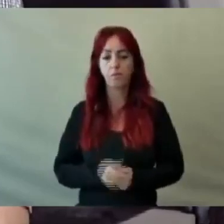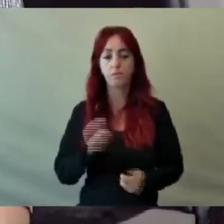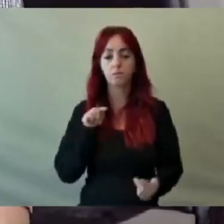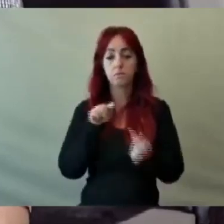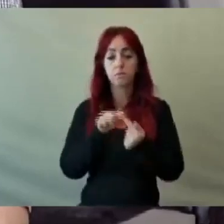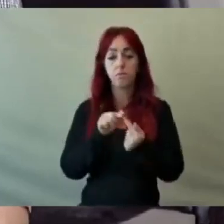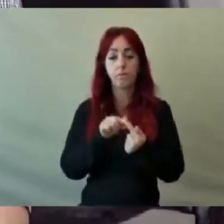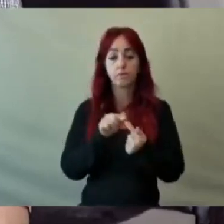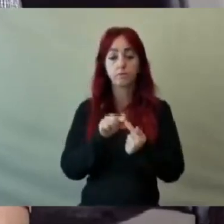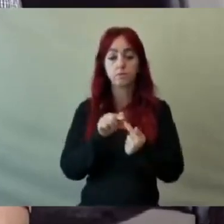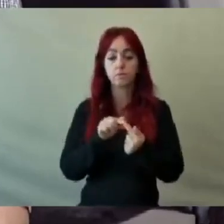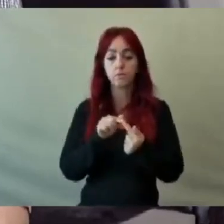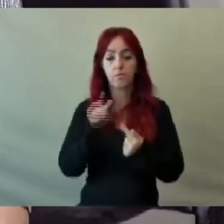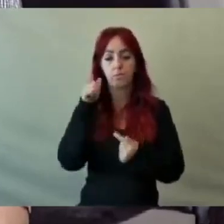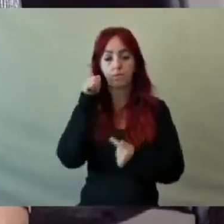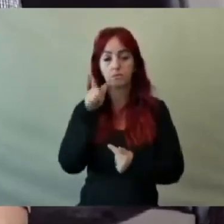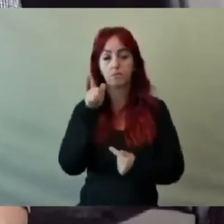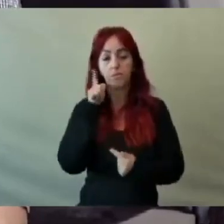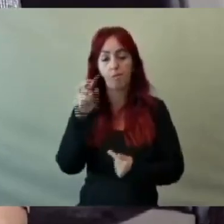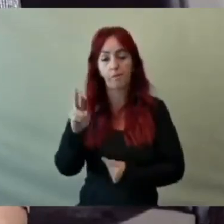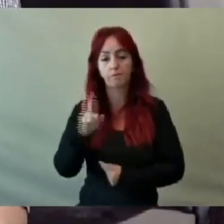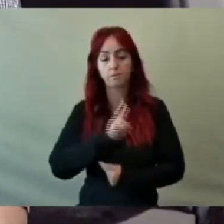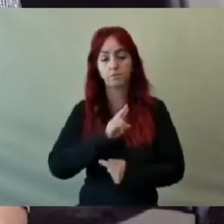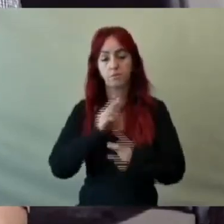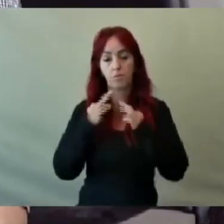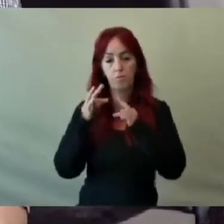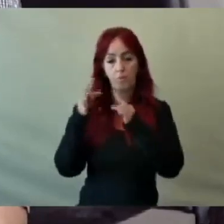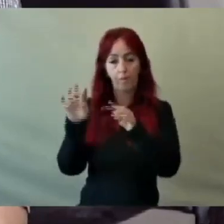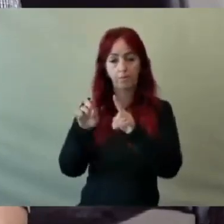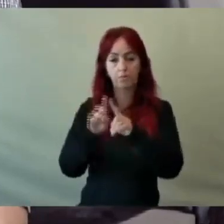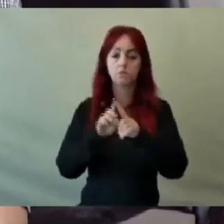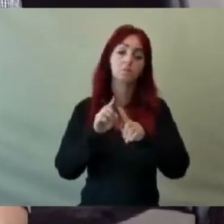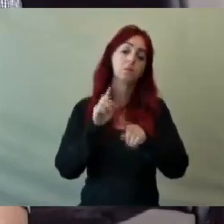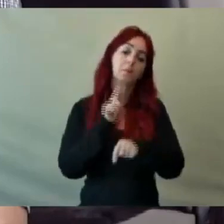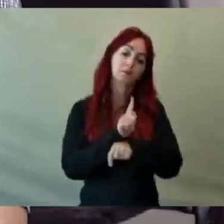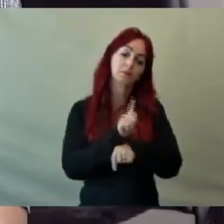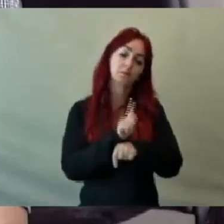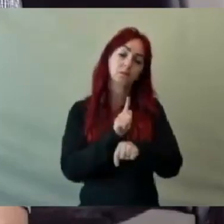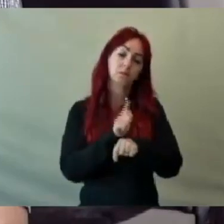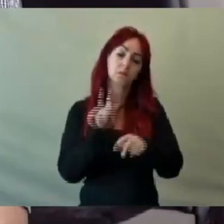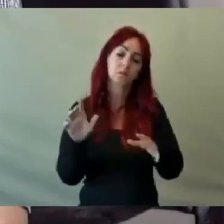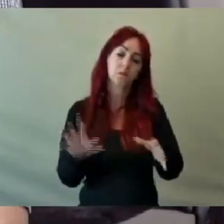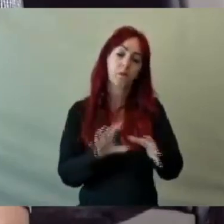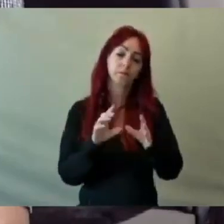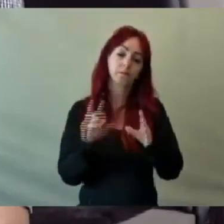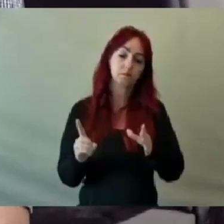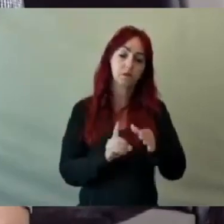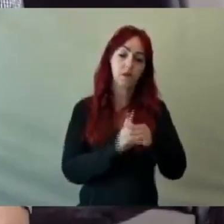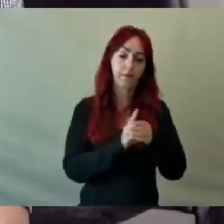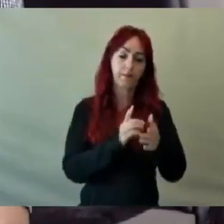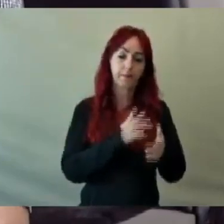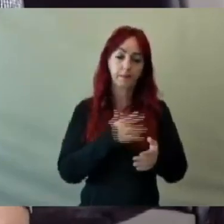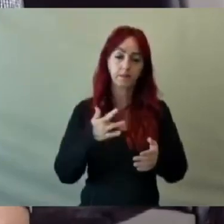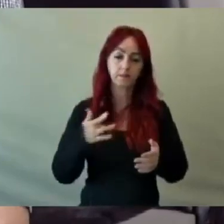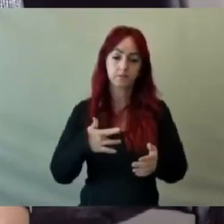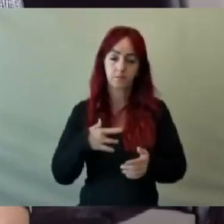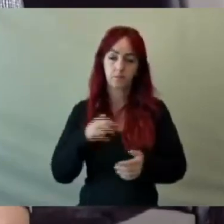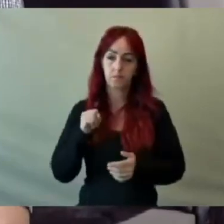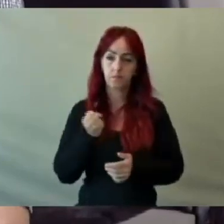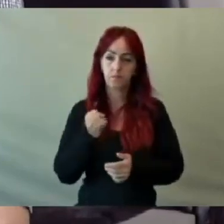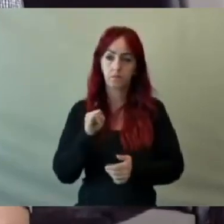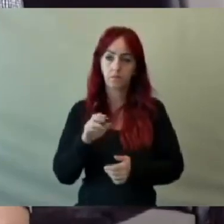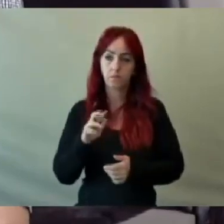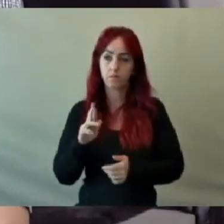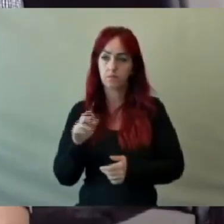solução tecnológica e gestão integrada à atenção à saúde, denominado CIGRA. Esse sistema tem